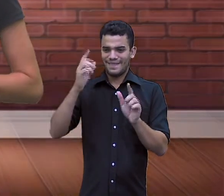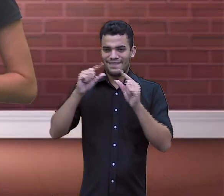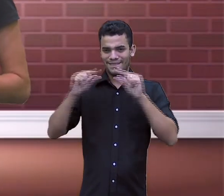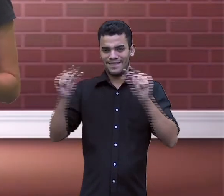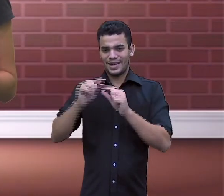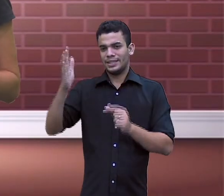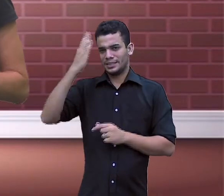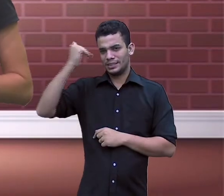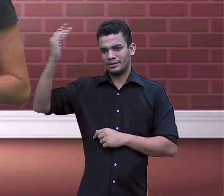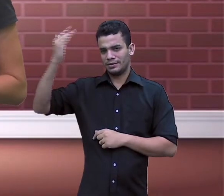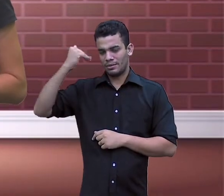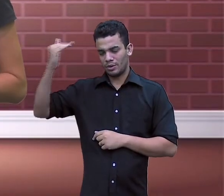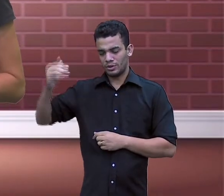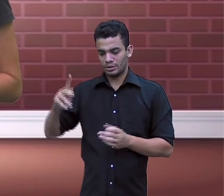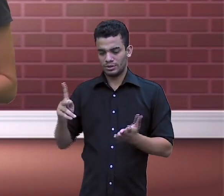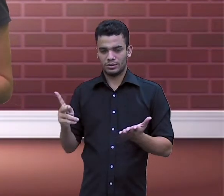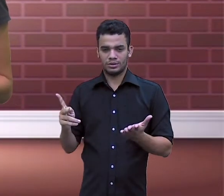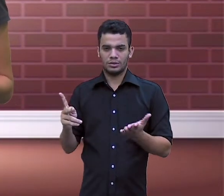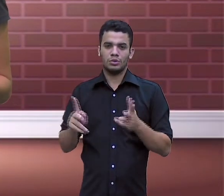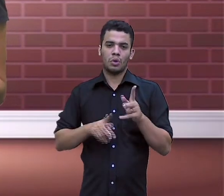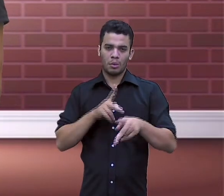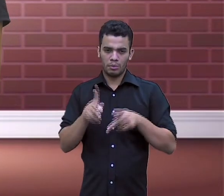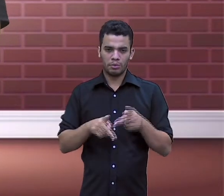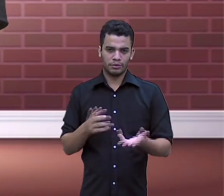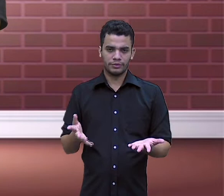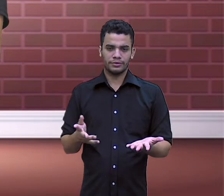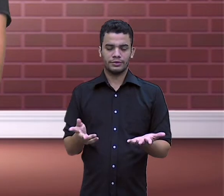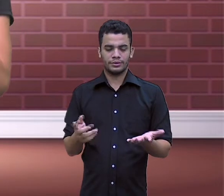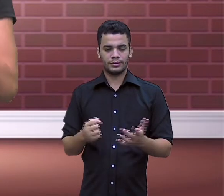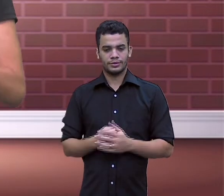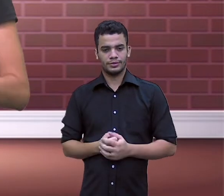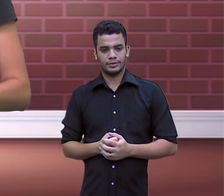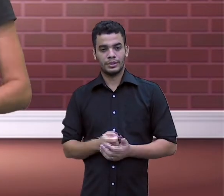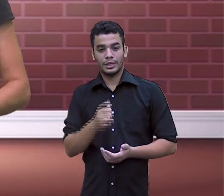Exemplo, vamos a alguns. Devagar se vai ao